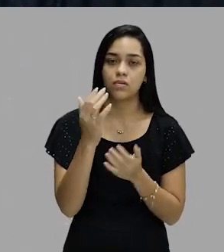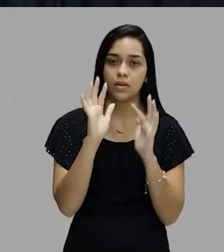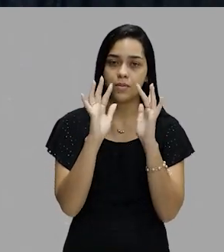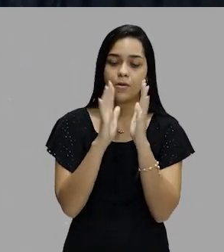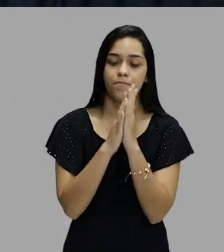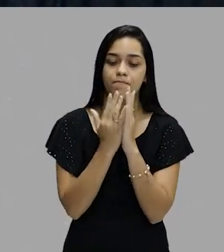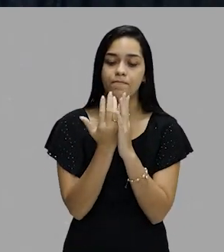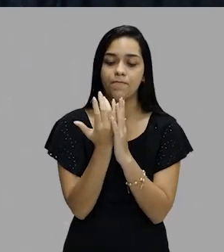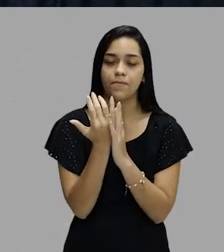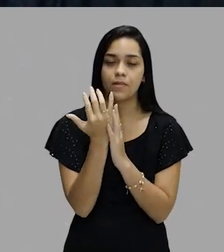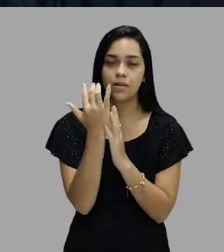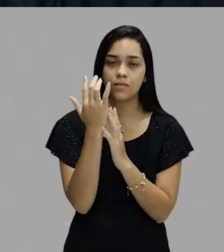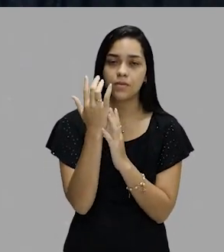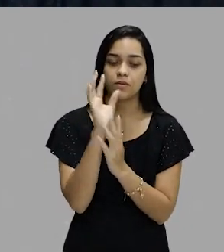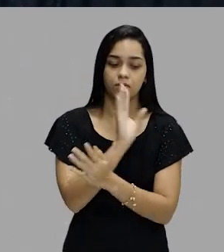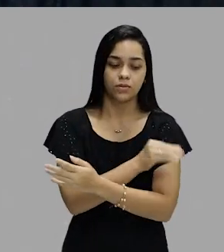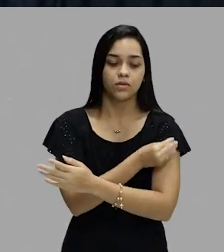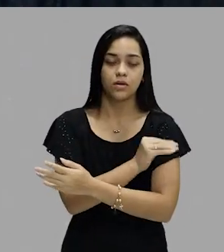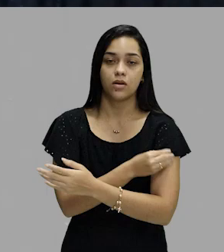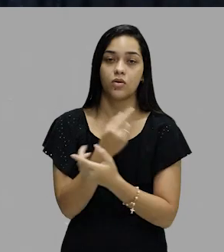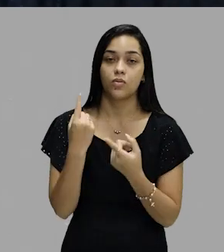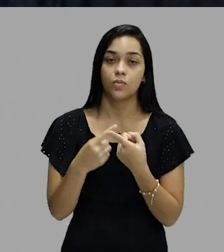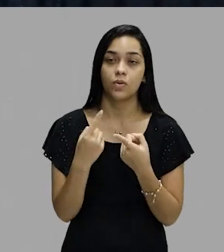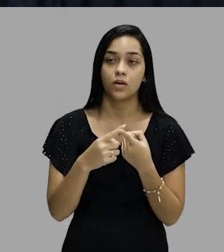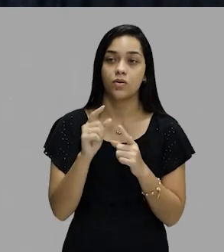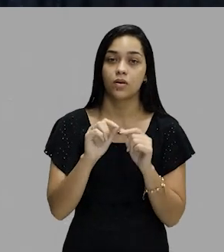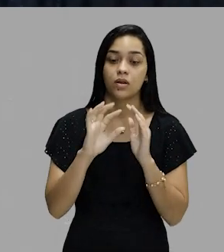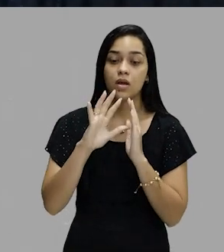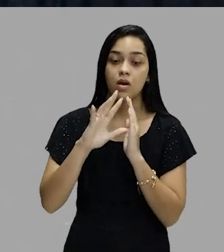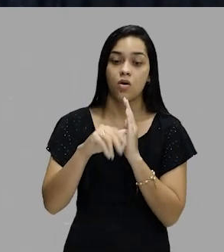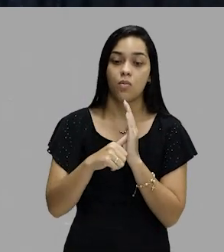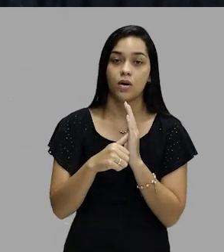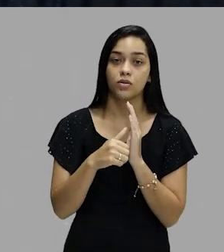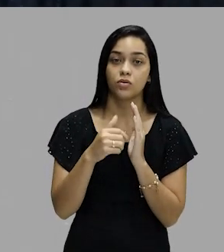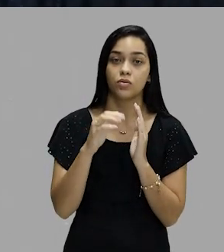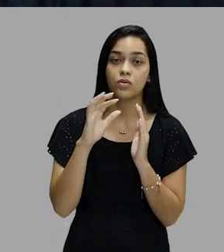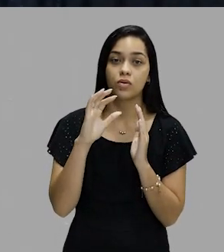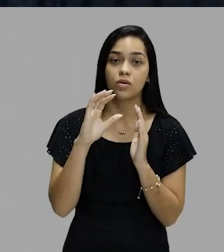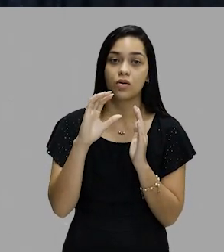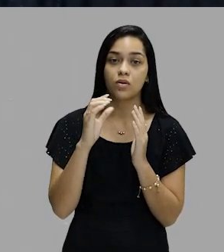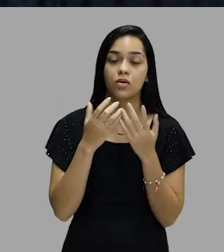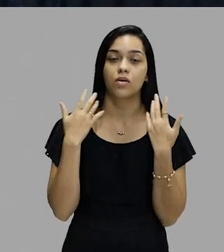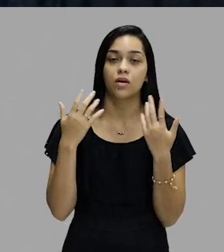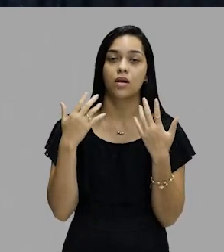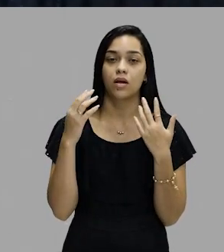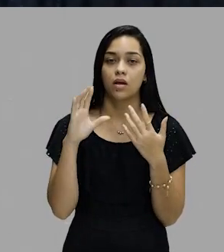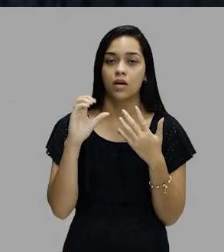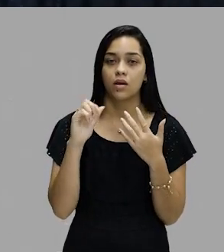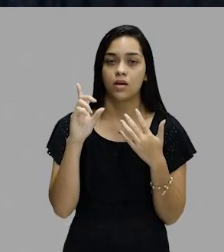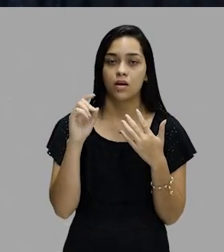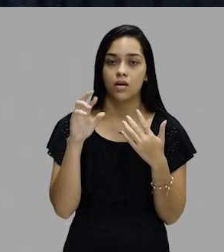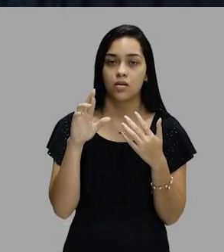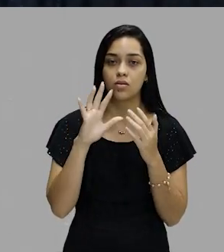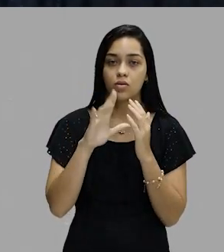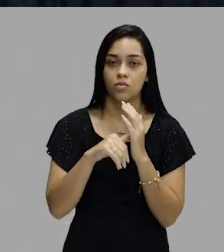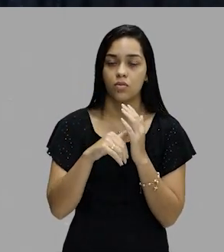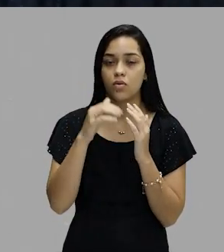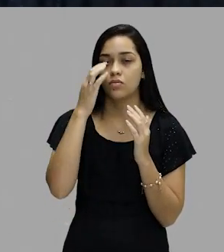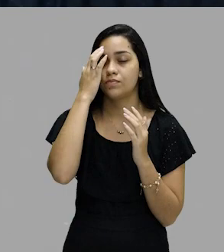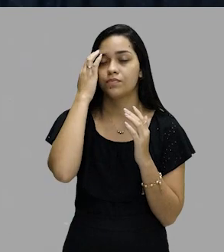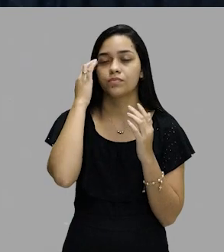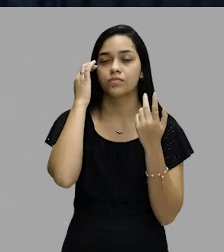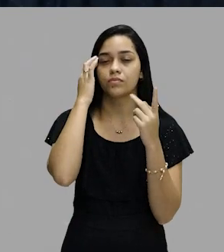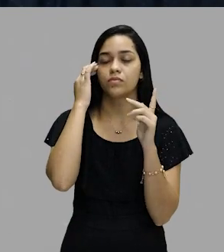mão, certo? Isso é por conta de ele estar roubando calor, certo? Então, o álcool ele roubou calor das suas